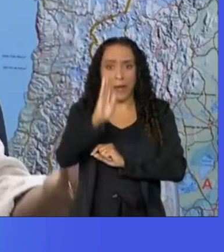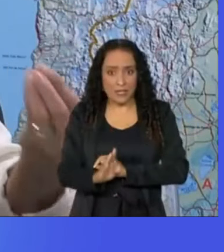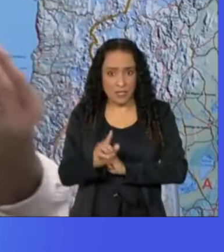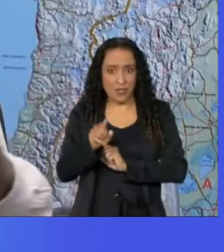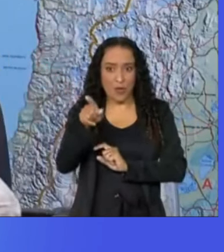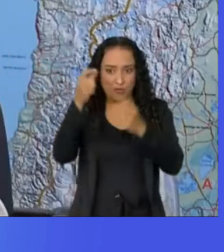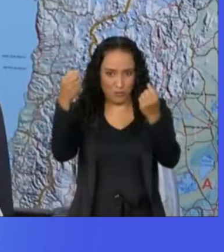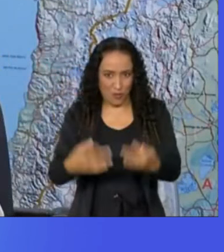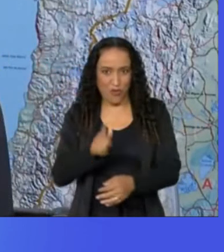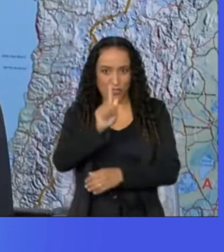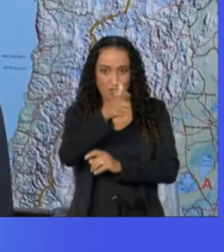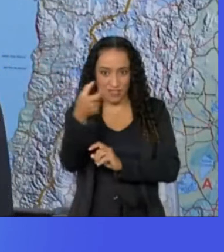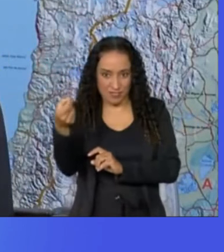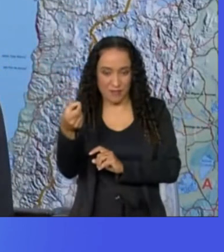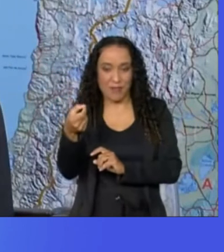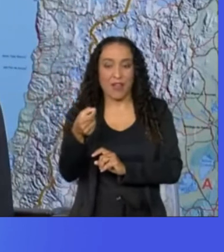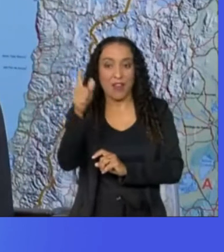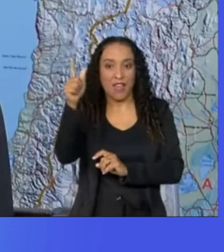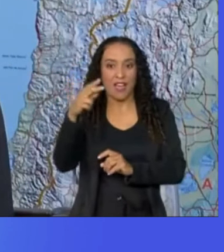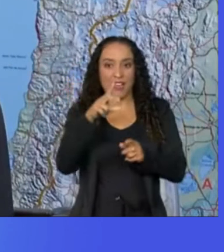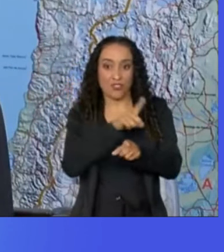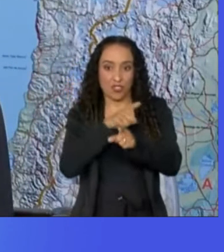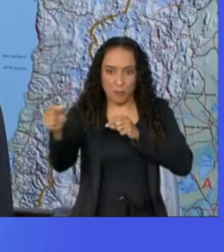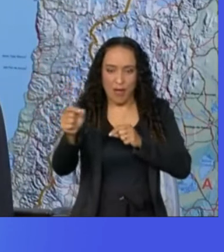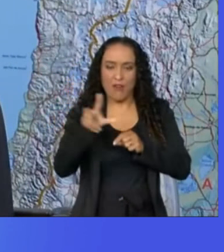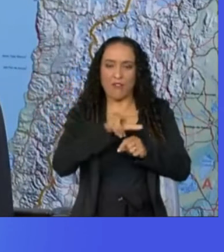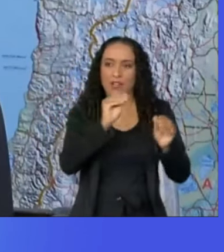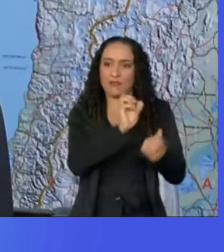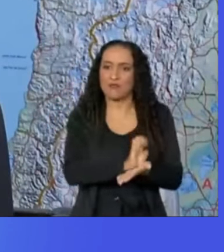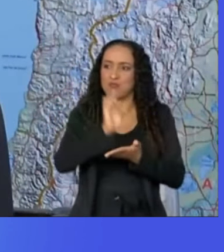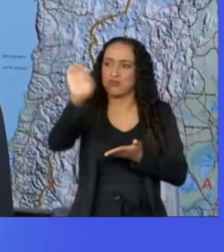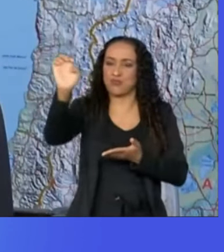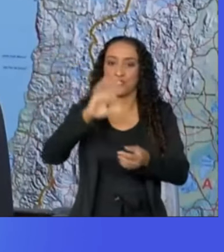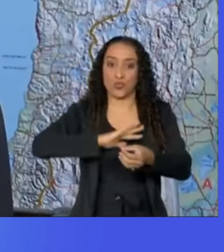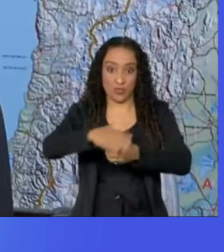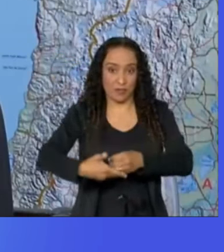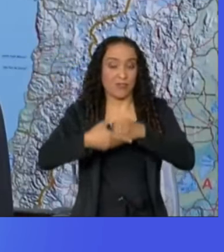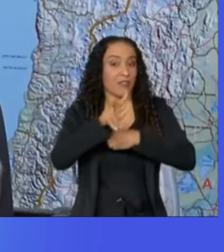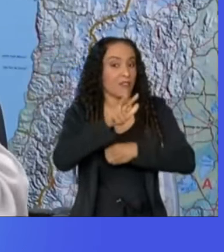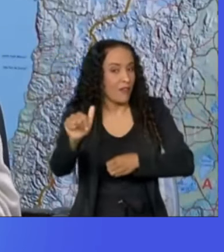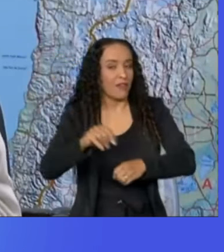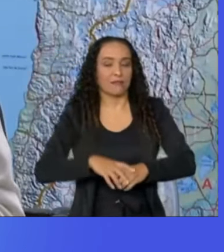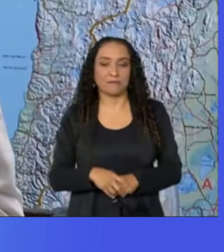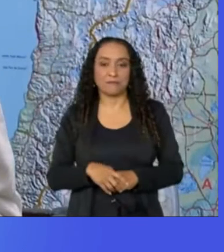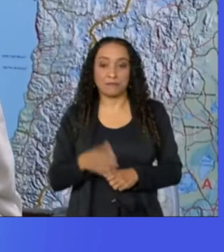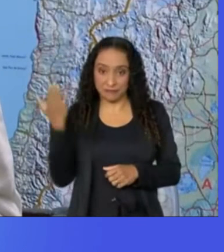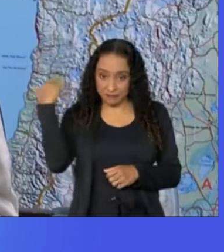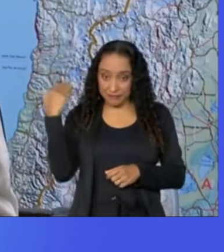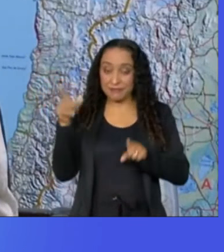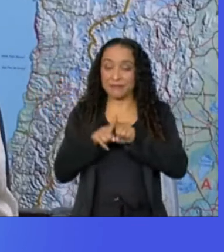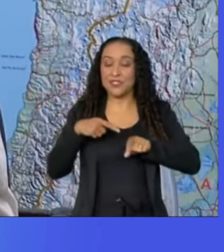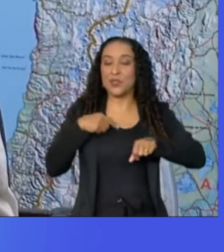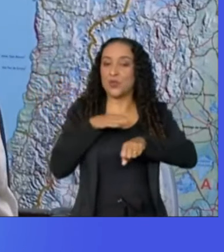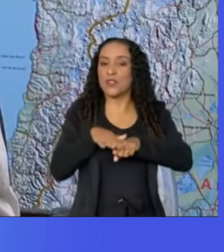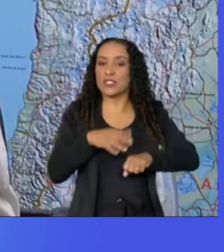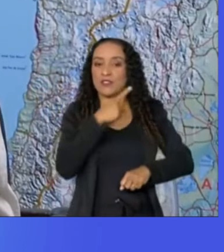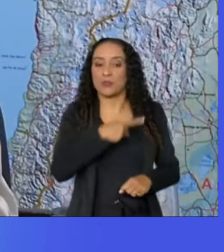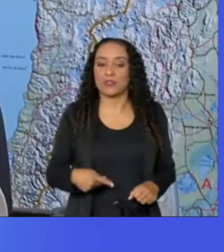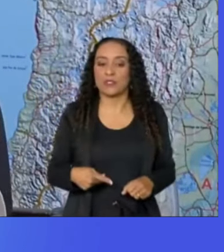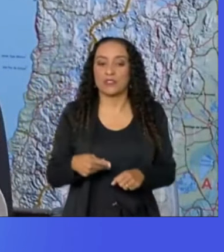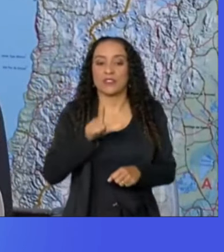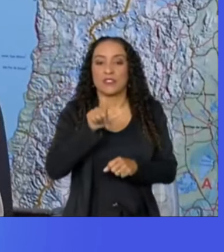G7 no Japão vai ser um grande exportador de sustentabilidade ainda a pouco eu falava com o Presidente